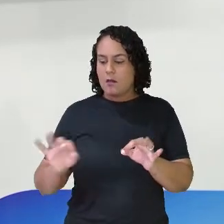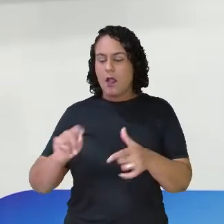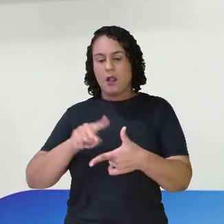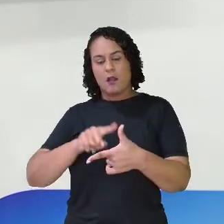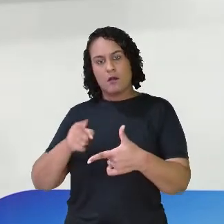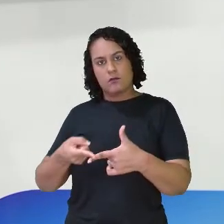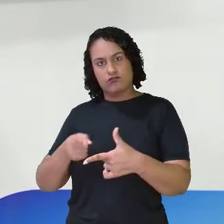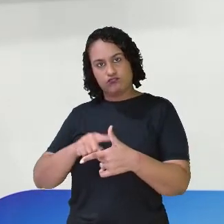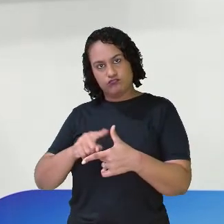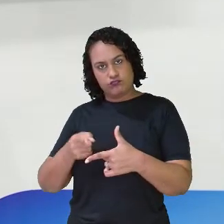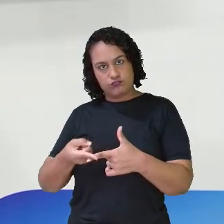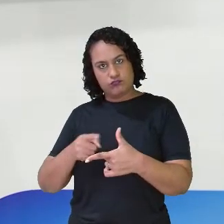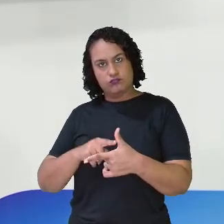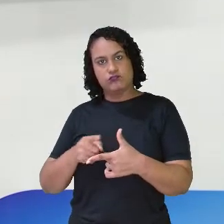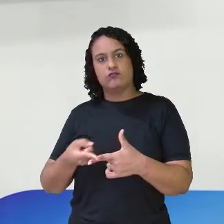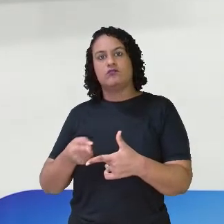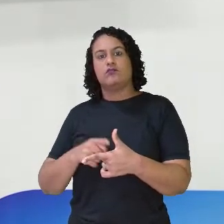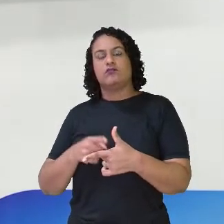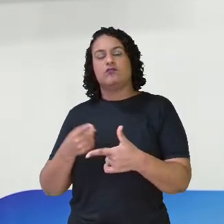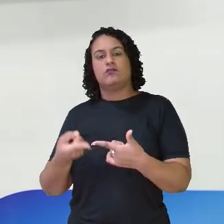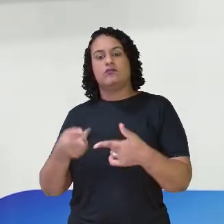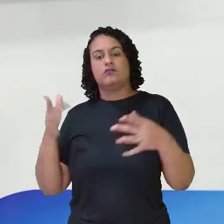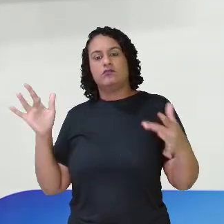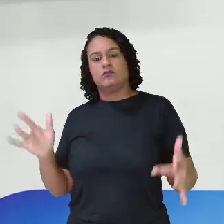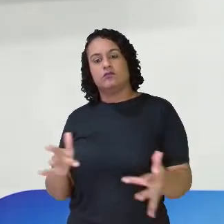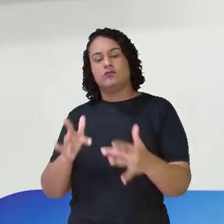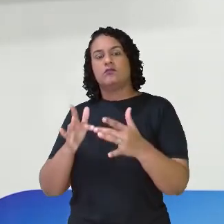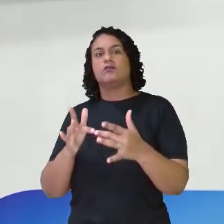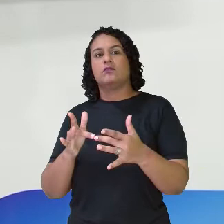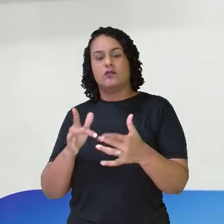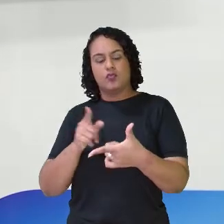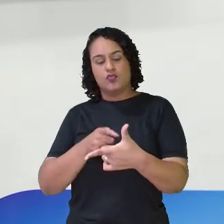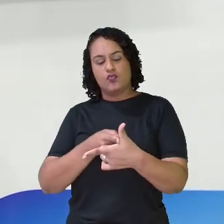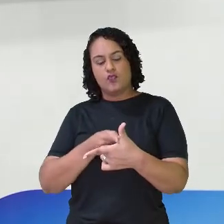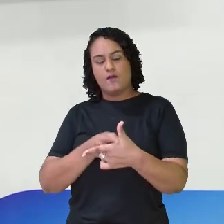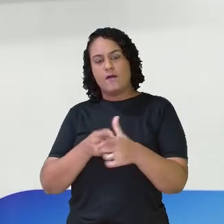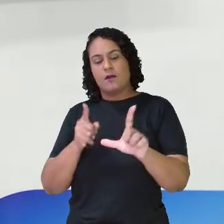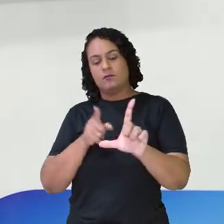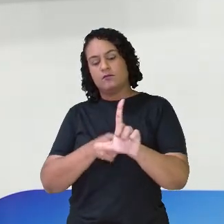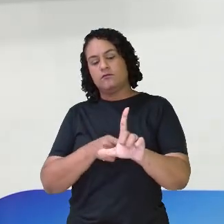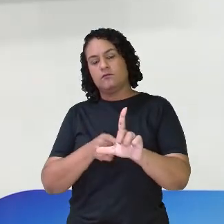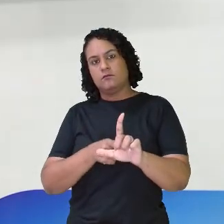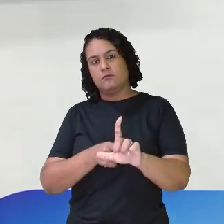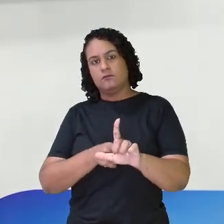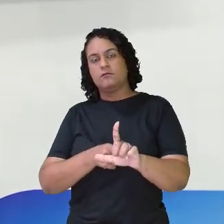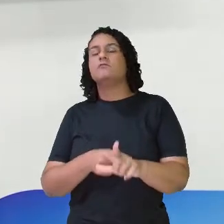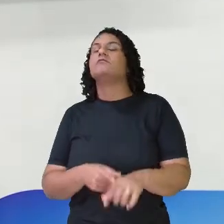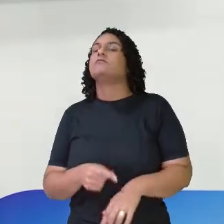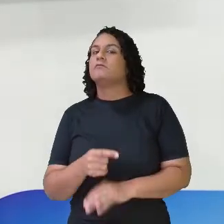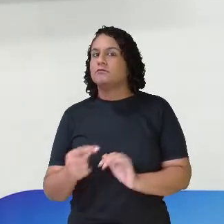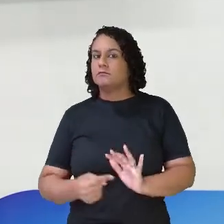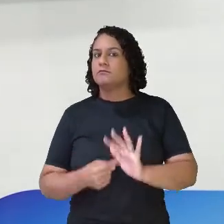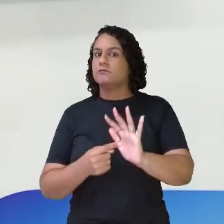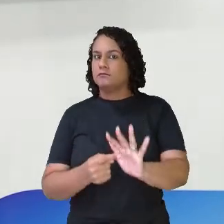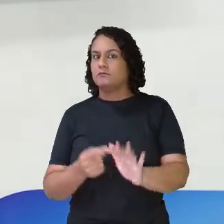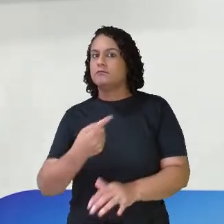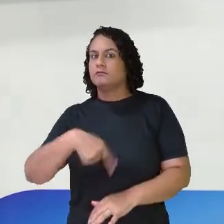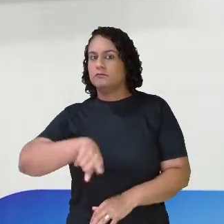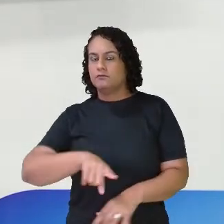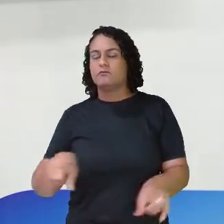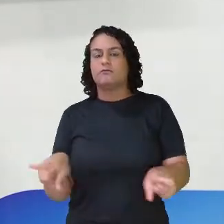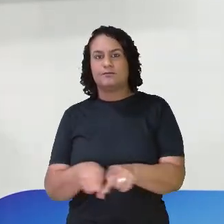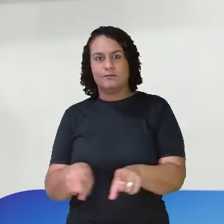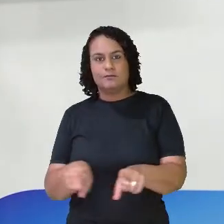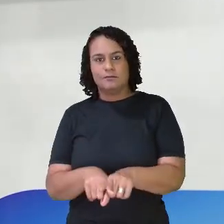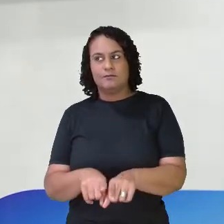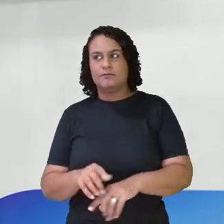e eles se encontram a partir dos vértices, certo? Vou trazer também para vocês prestarem